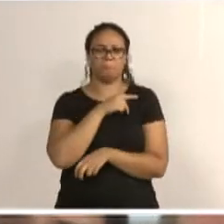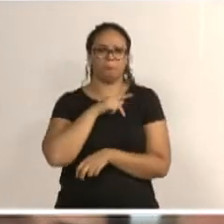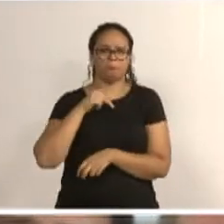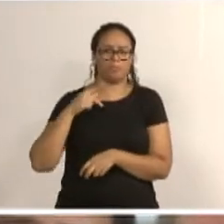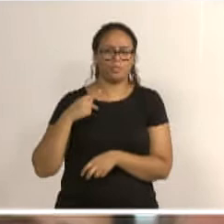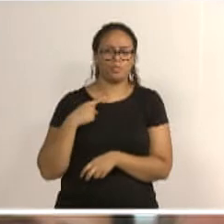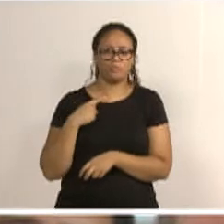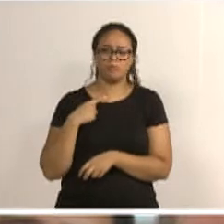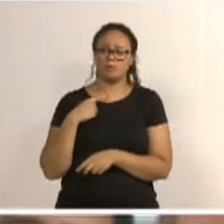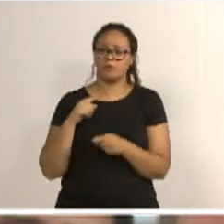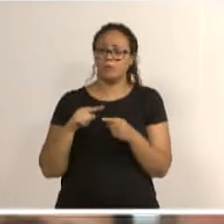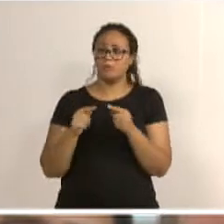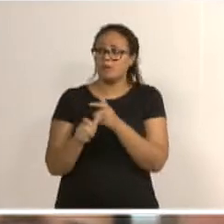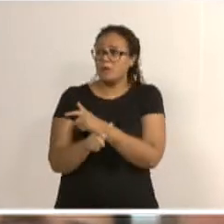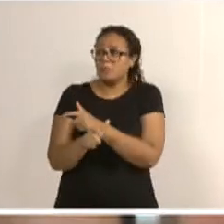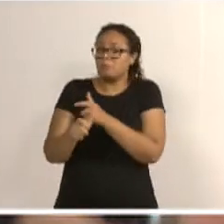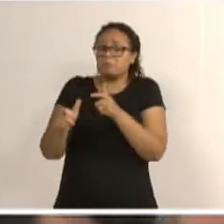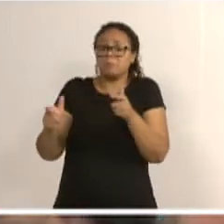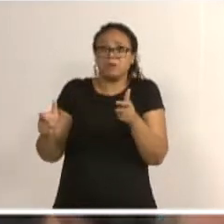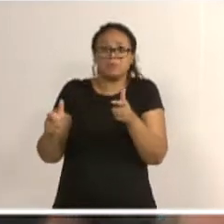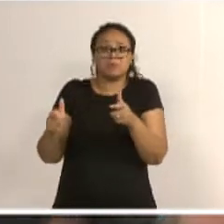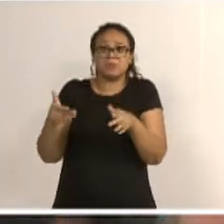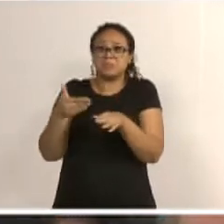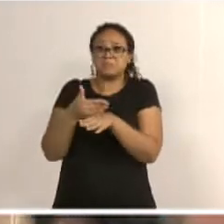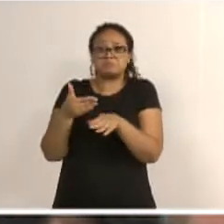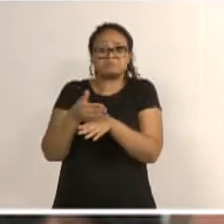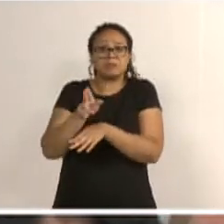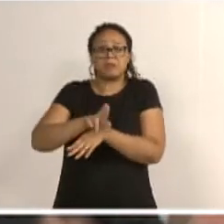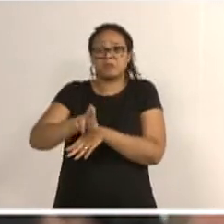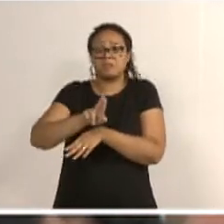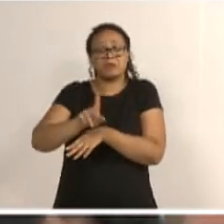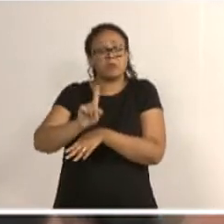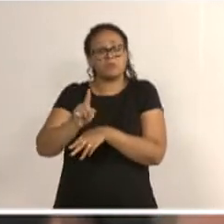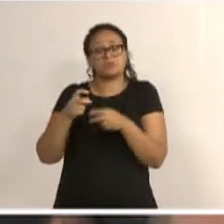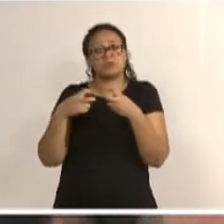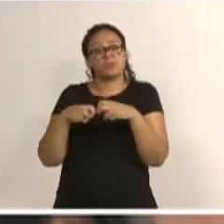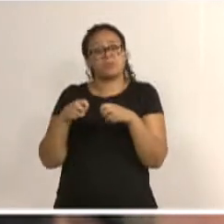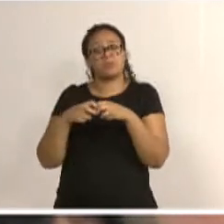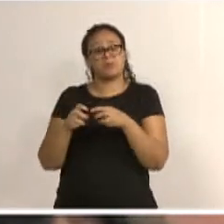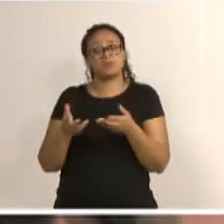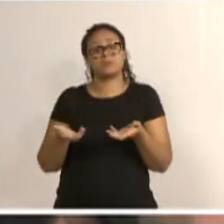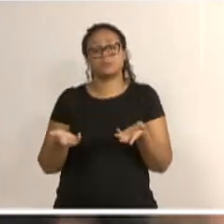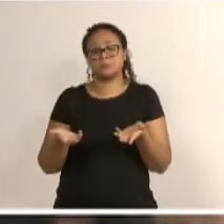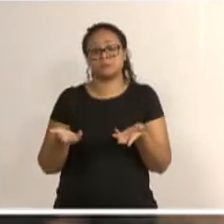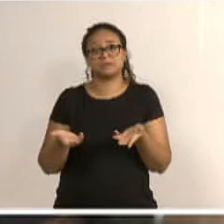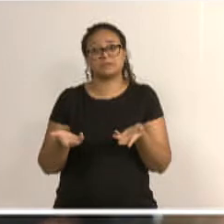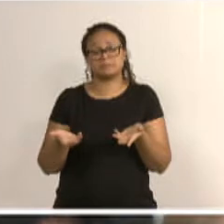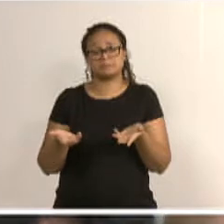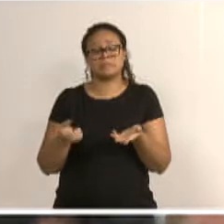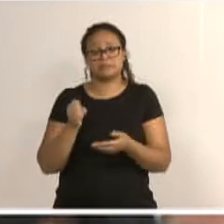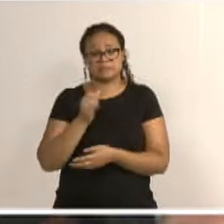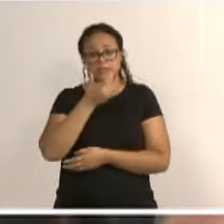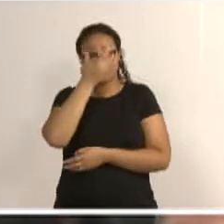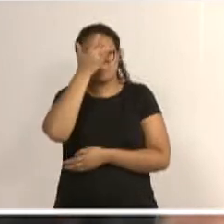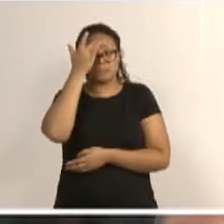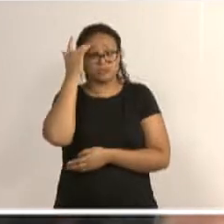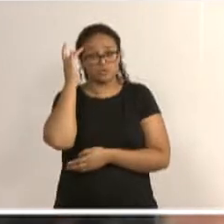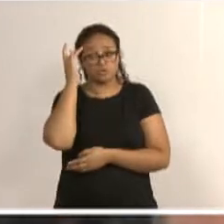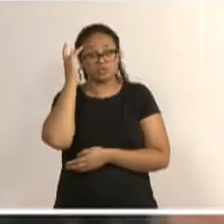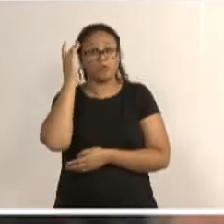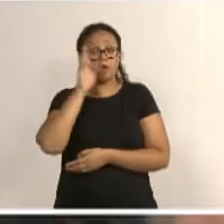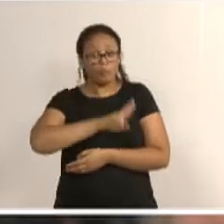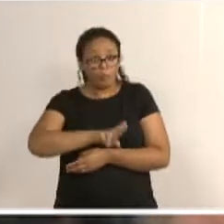daqui não usam o transporte coletivo. O que usa o transporte coletivo, né, eu acho que tem que